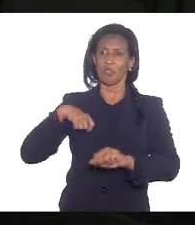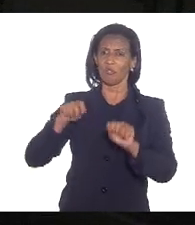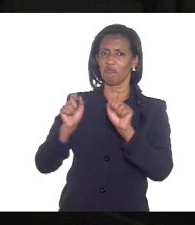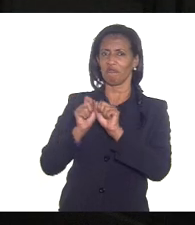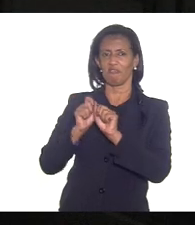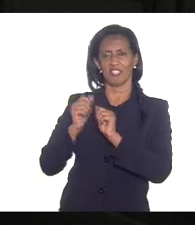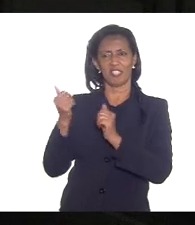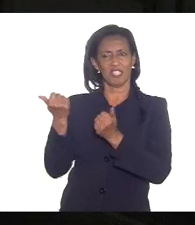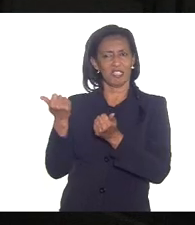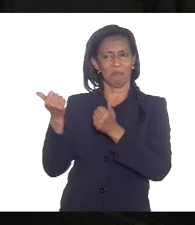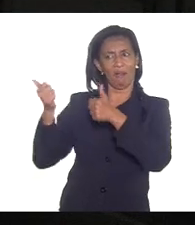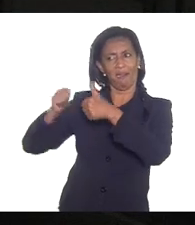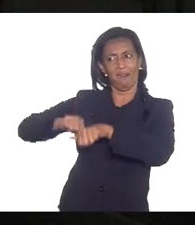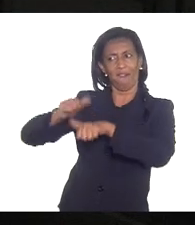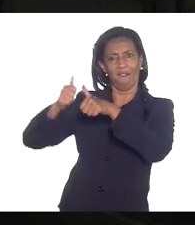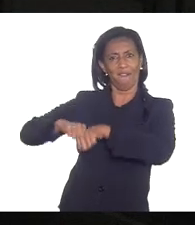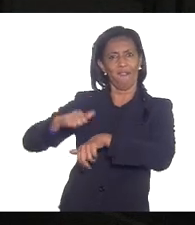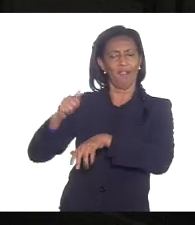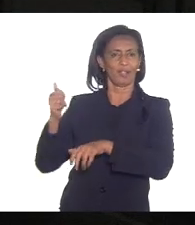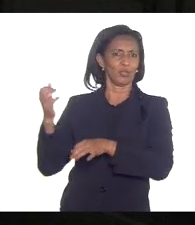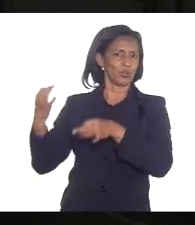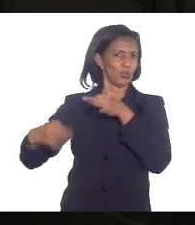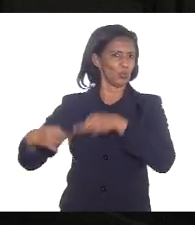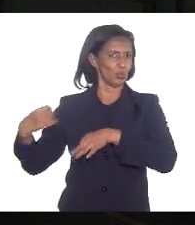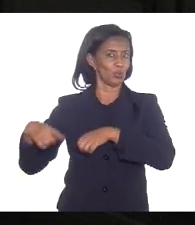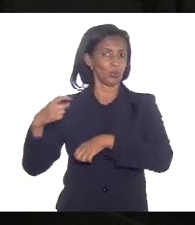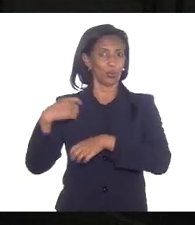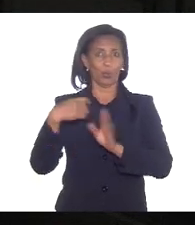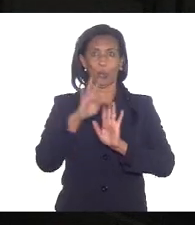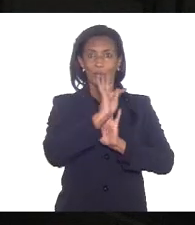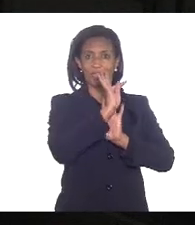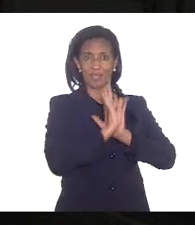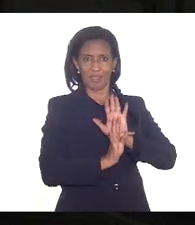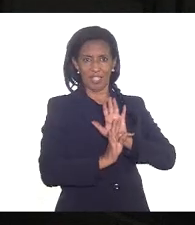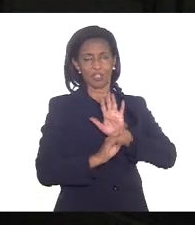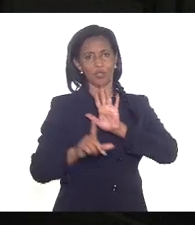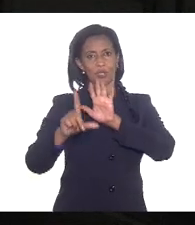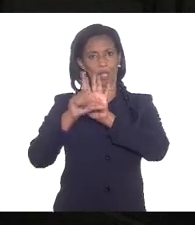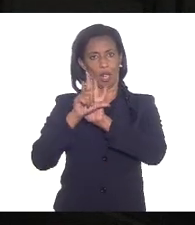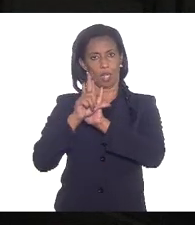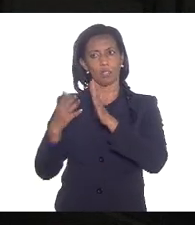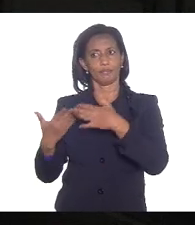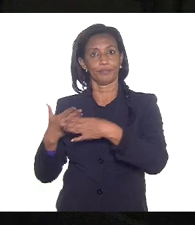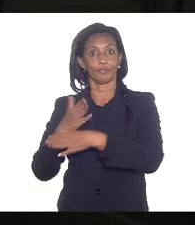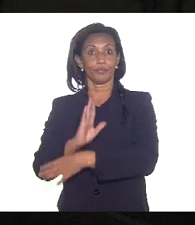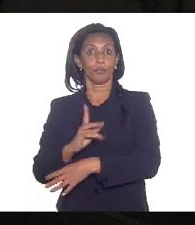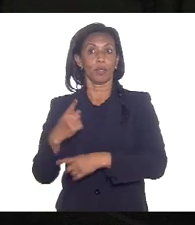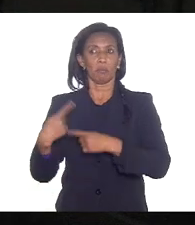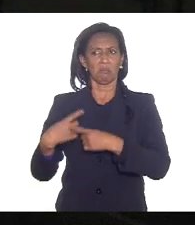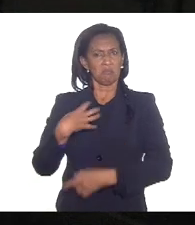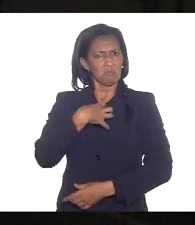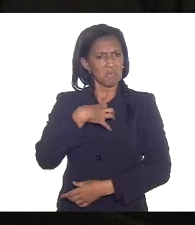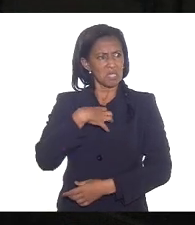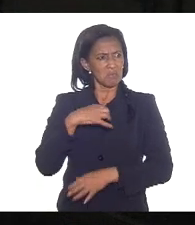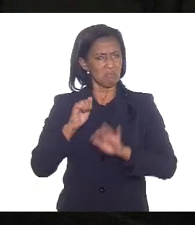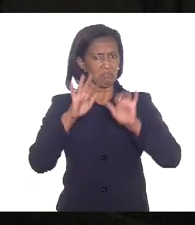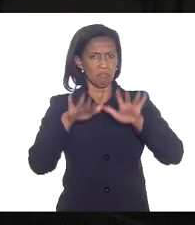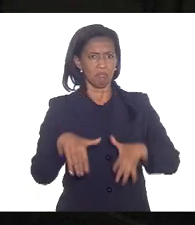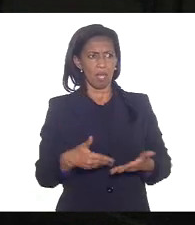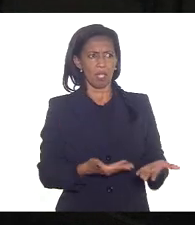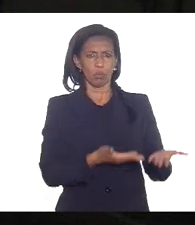aqui uma análise jurídica do texto da lei que aprovamos aqui porque me sinto muito